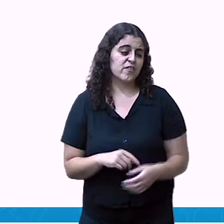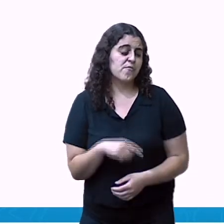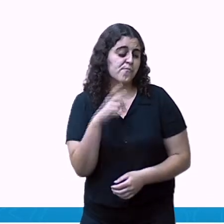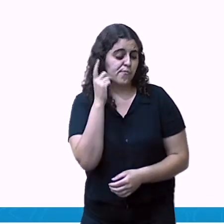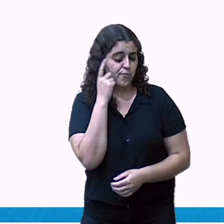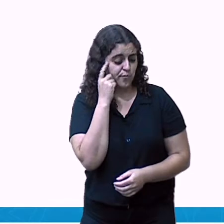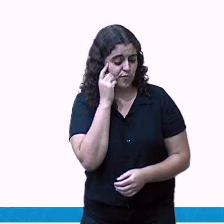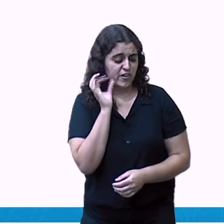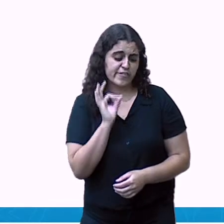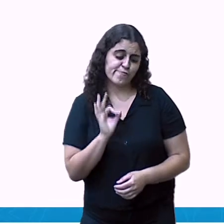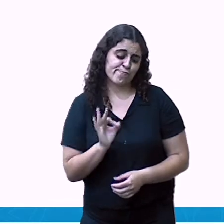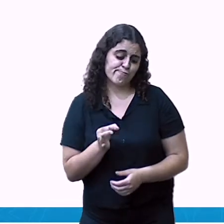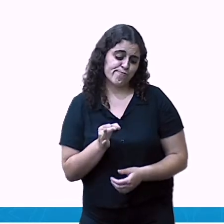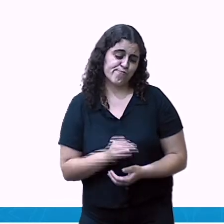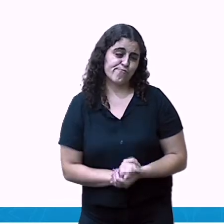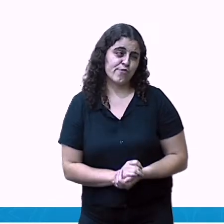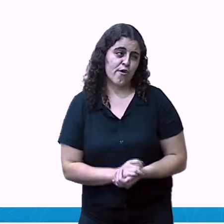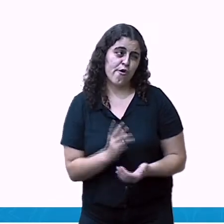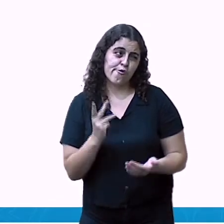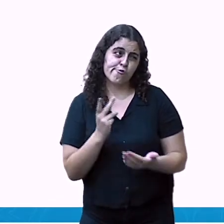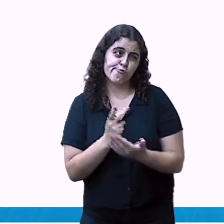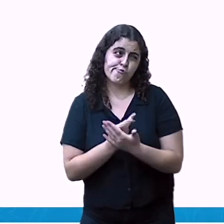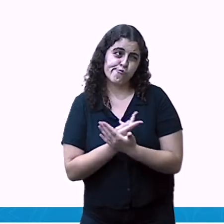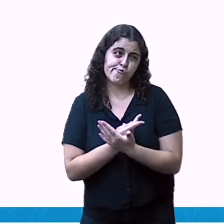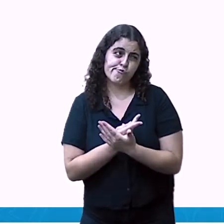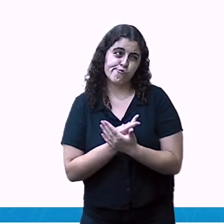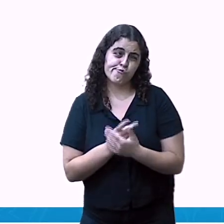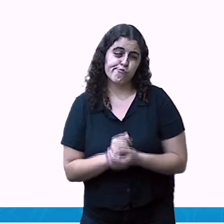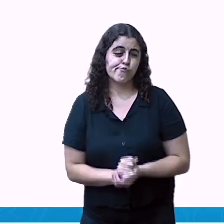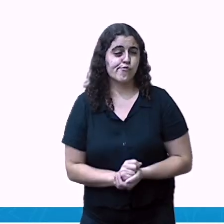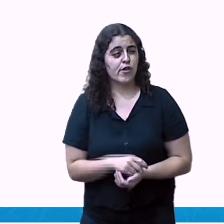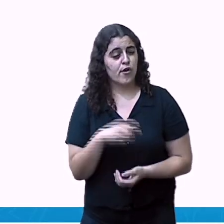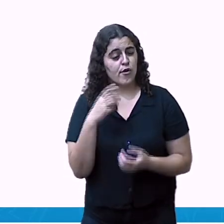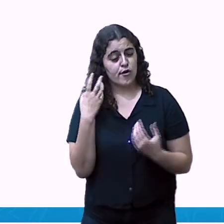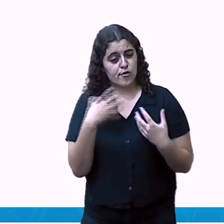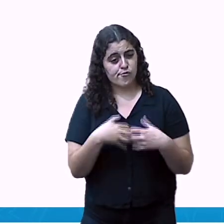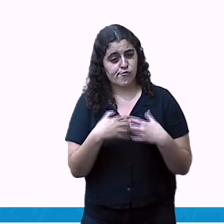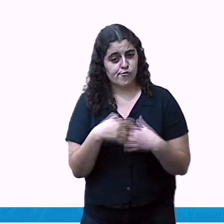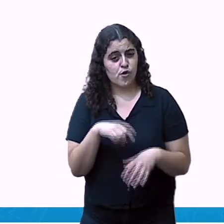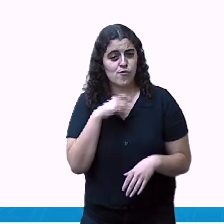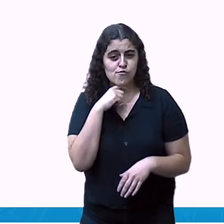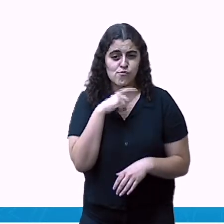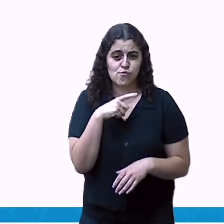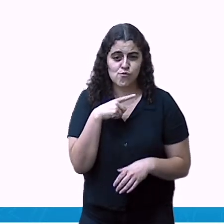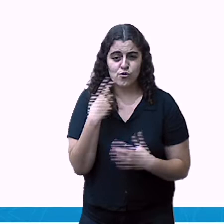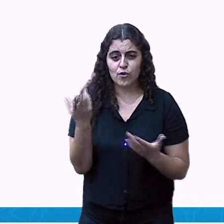confuso. Qual é a minha expressão de confuso? Dúvida.